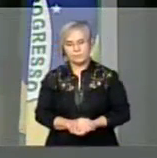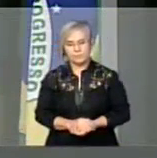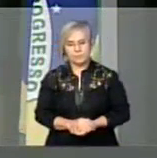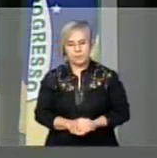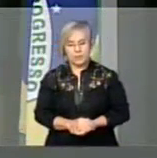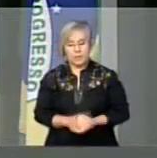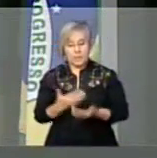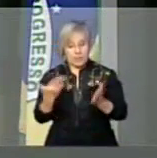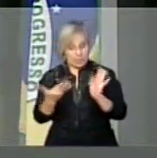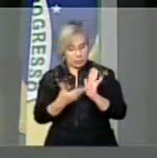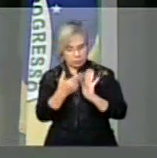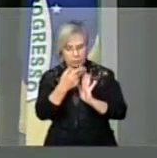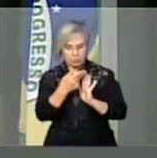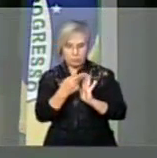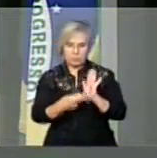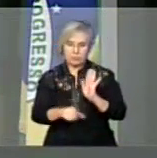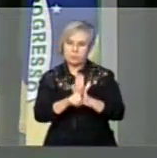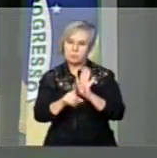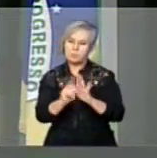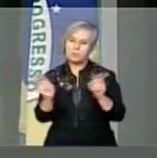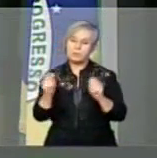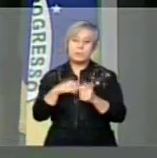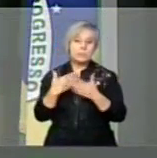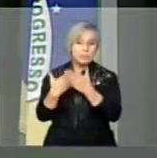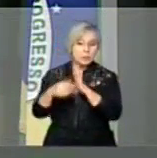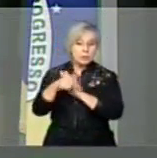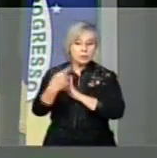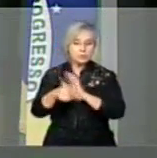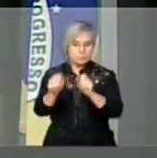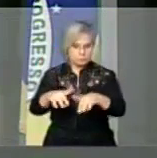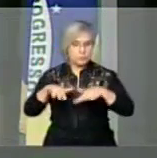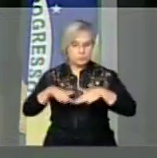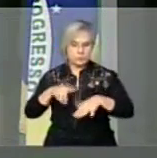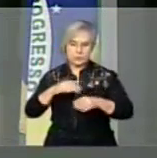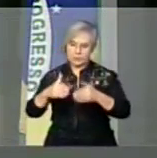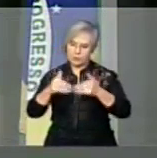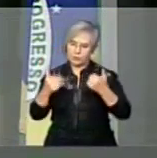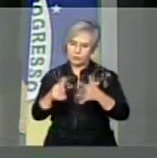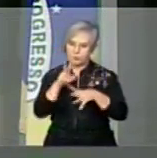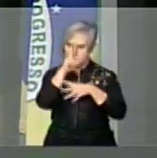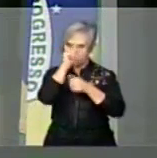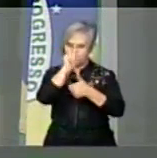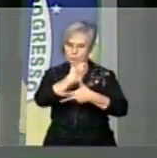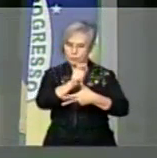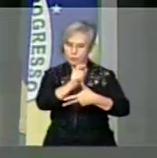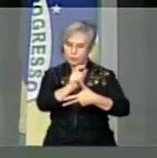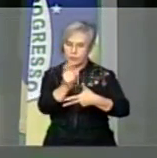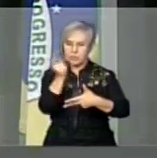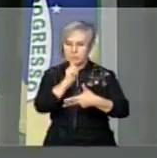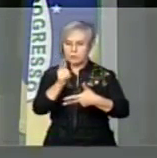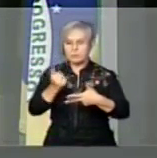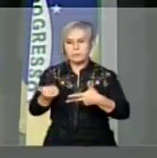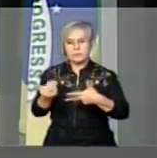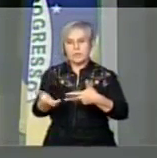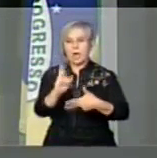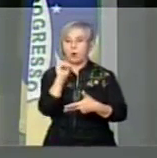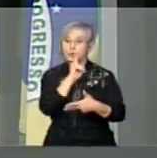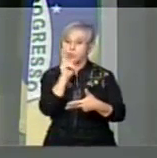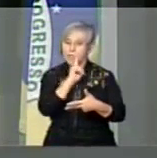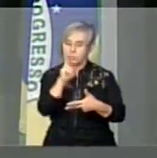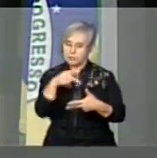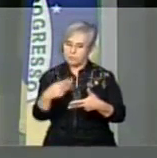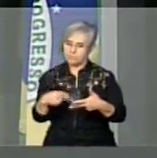Sua tramitação está sujeita à apreciação do plenário, havendo solicitação do Poder Executivo para que seja atribuído o regime de